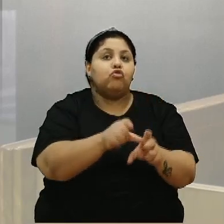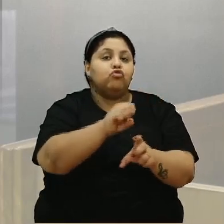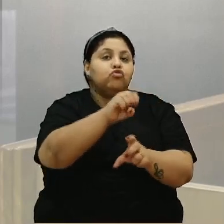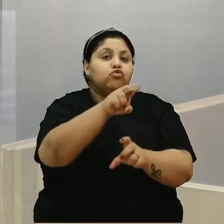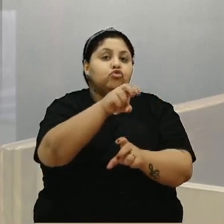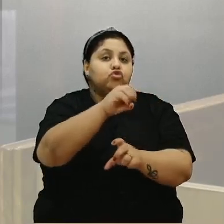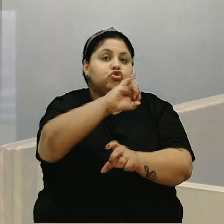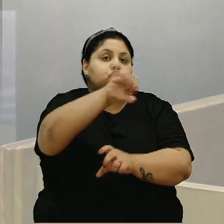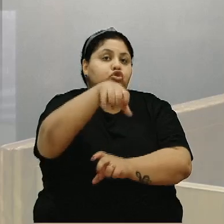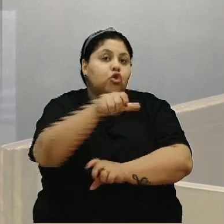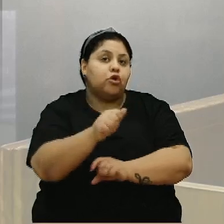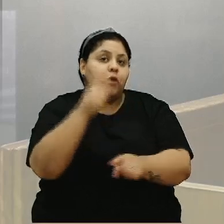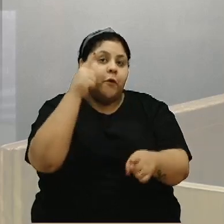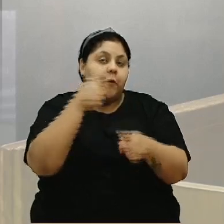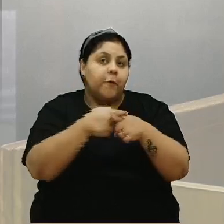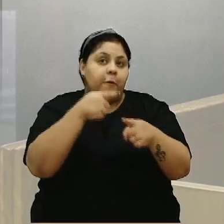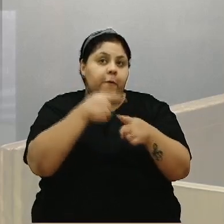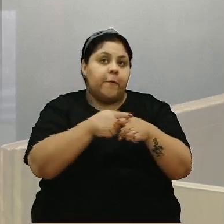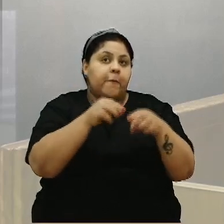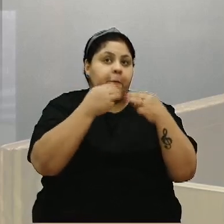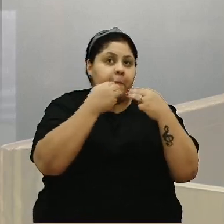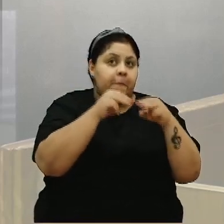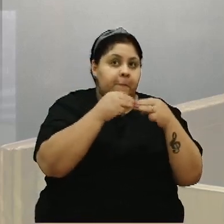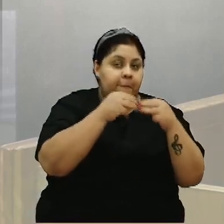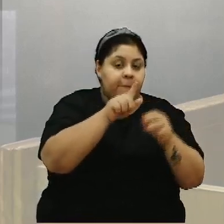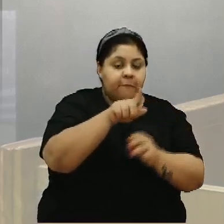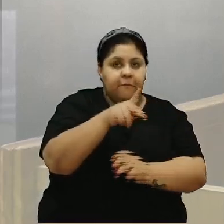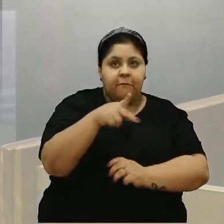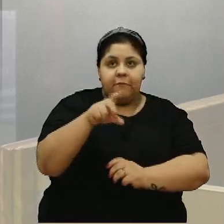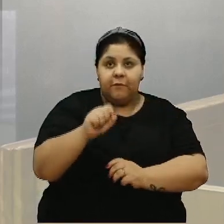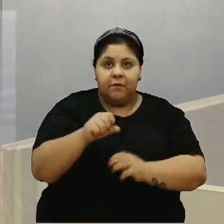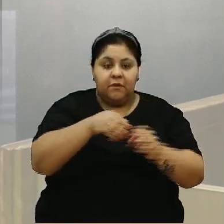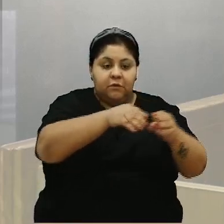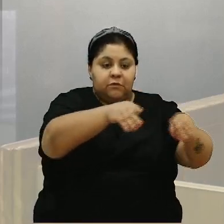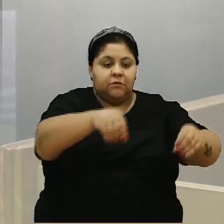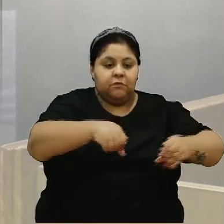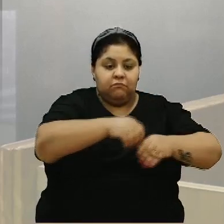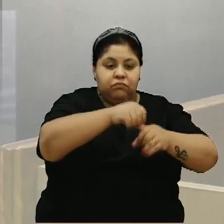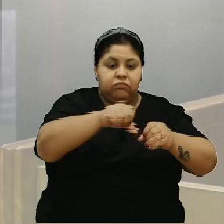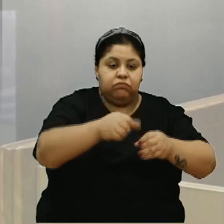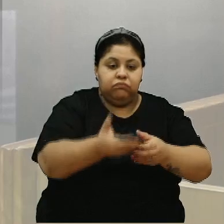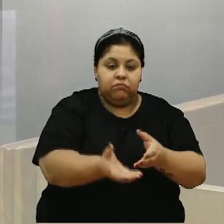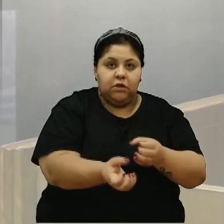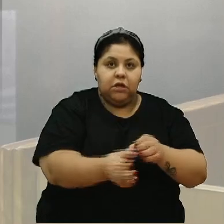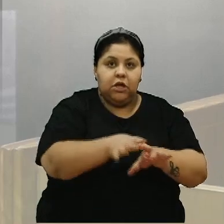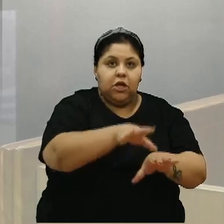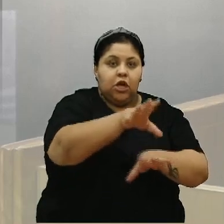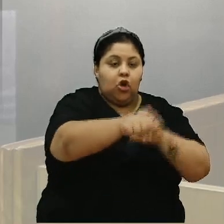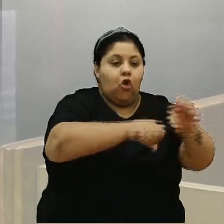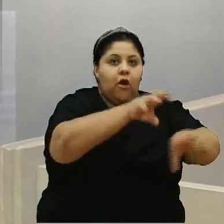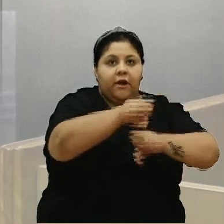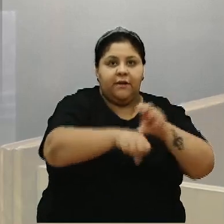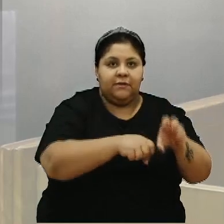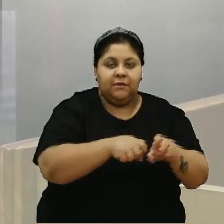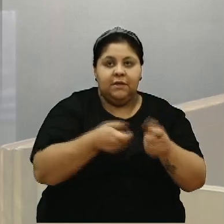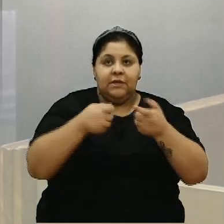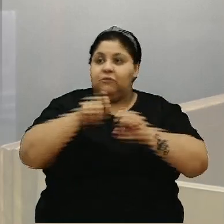quê? Porque a soja, a máquina com o GPS, planta e colhe. Não precisa mão de